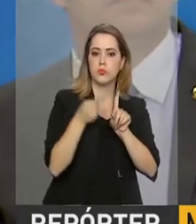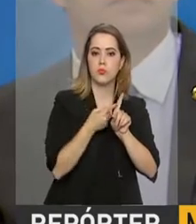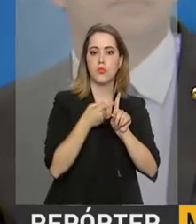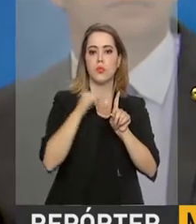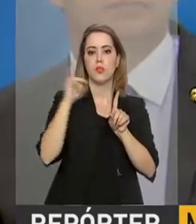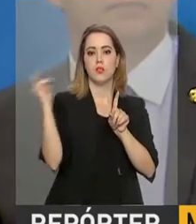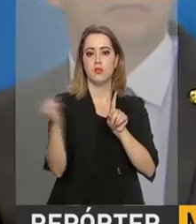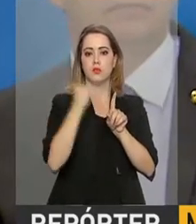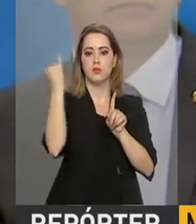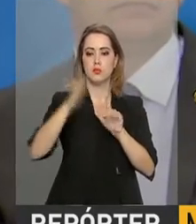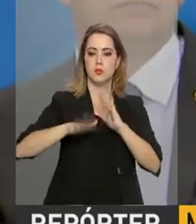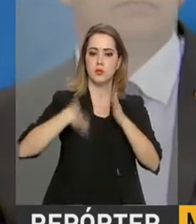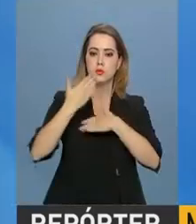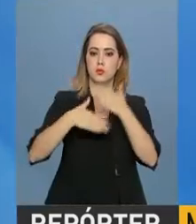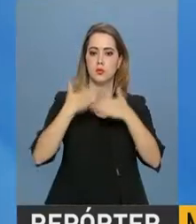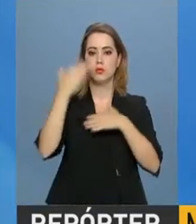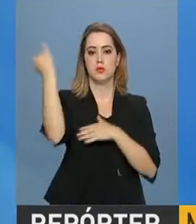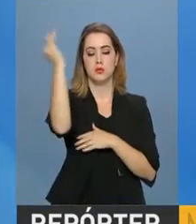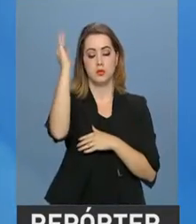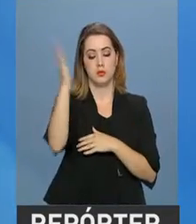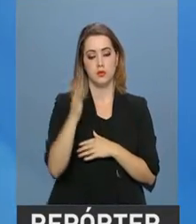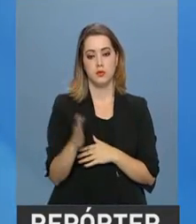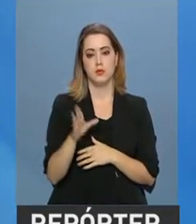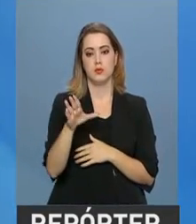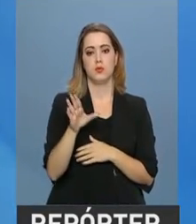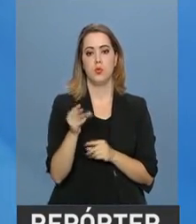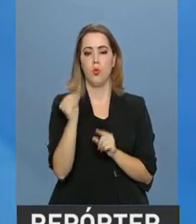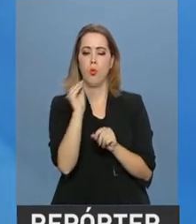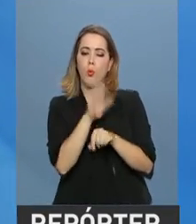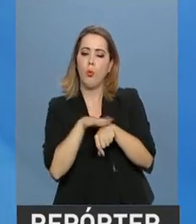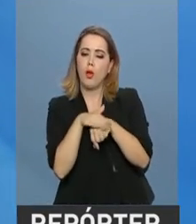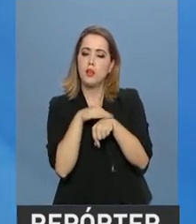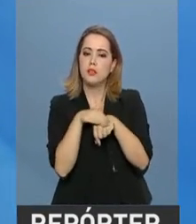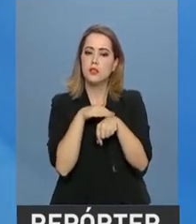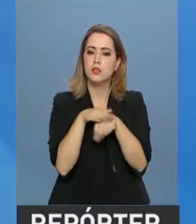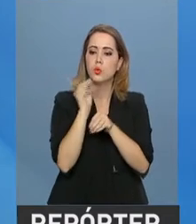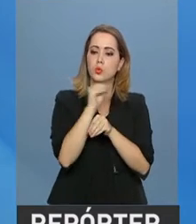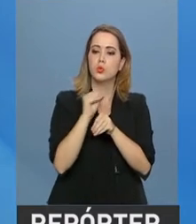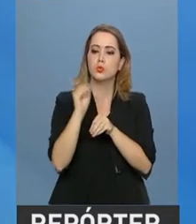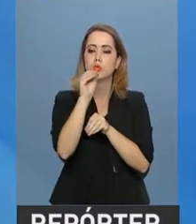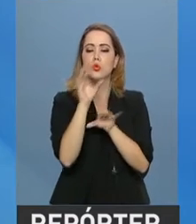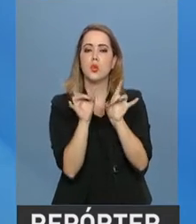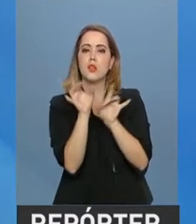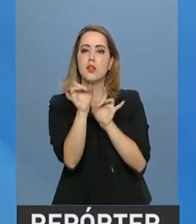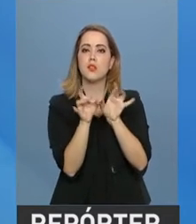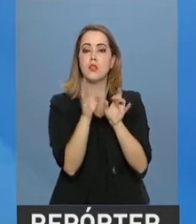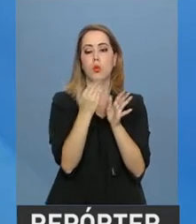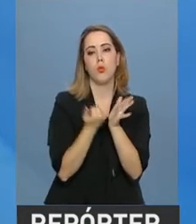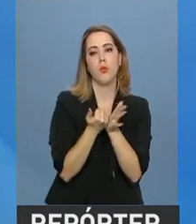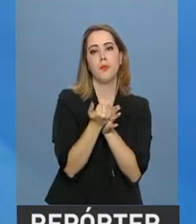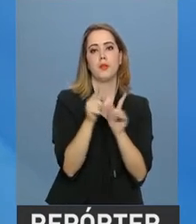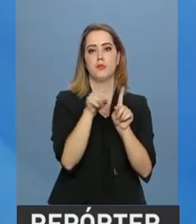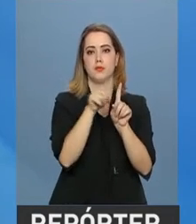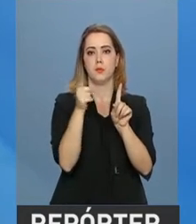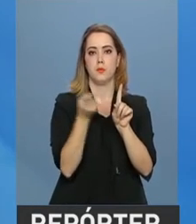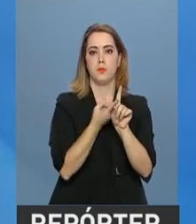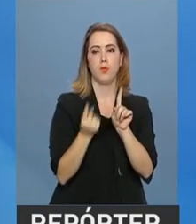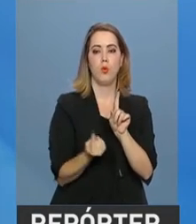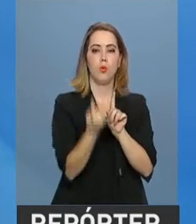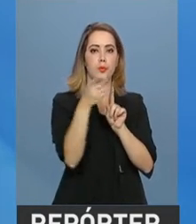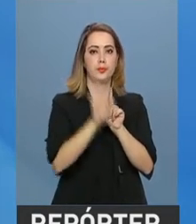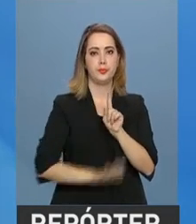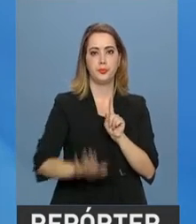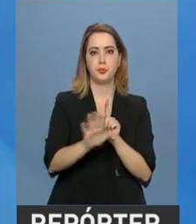importa para o desenvolvimento do Brasil. Cercada de carinho e cuidados específicos desde a gravidez, uma criança